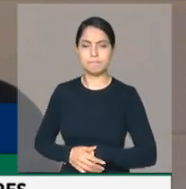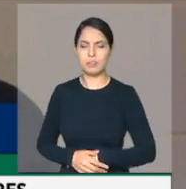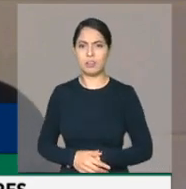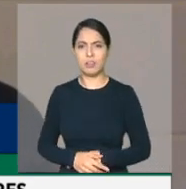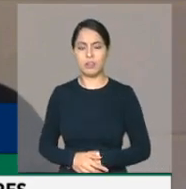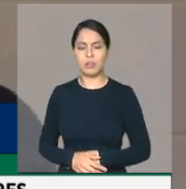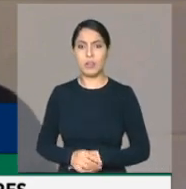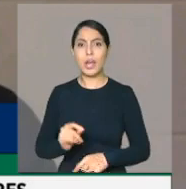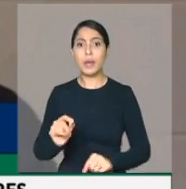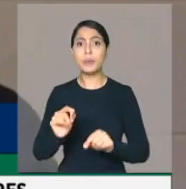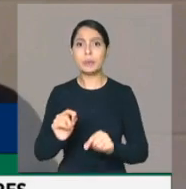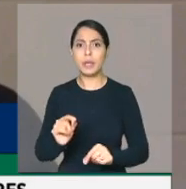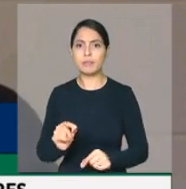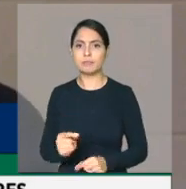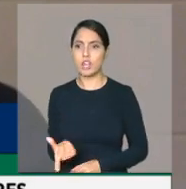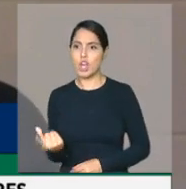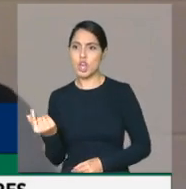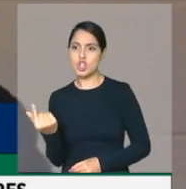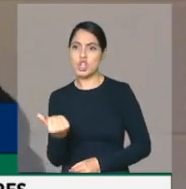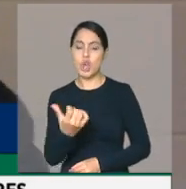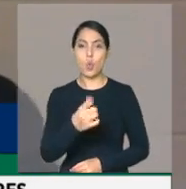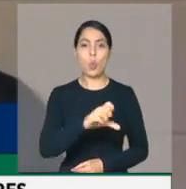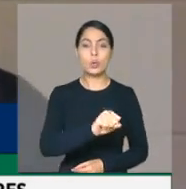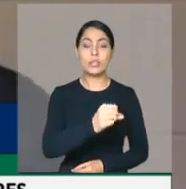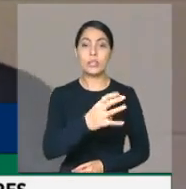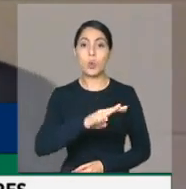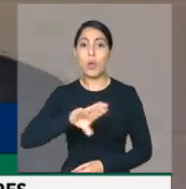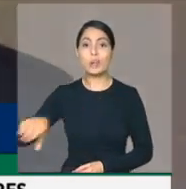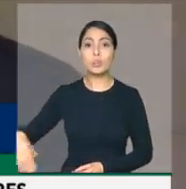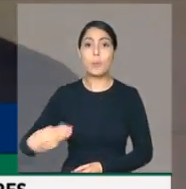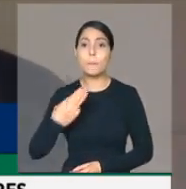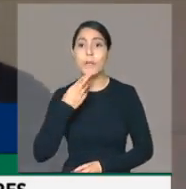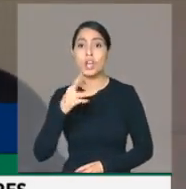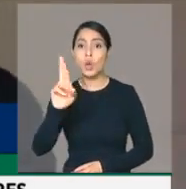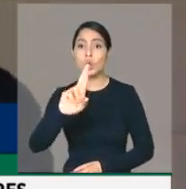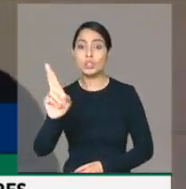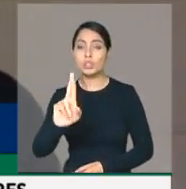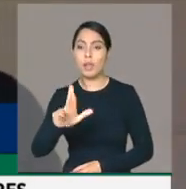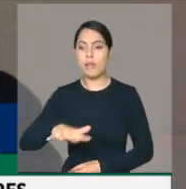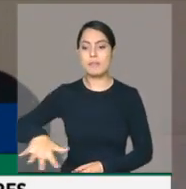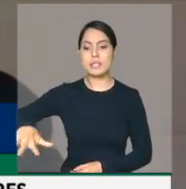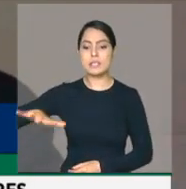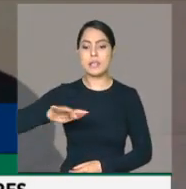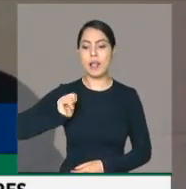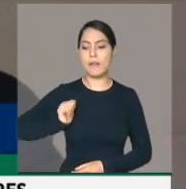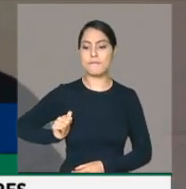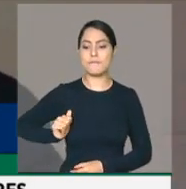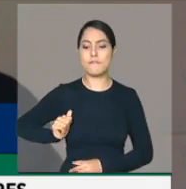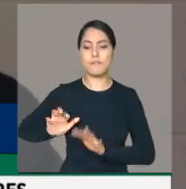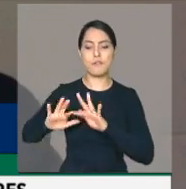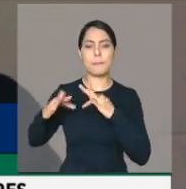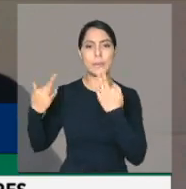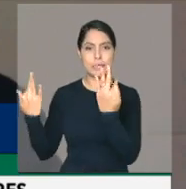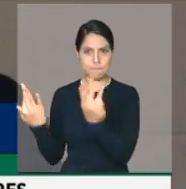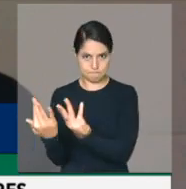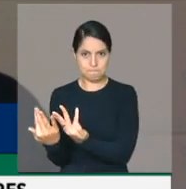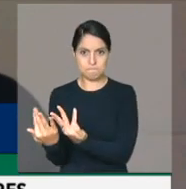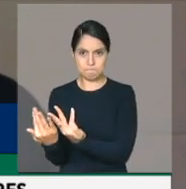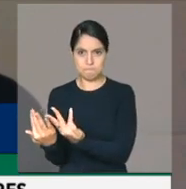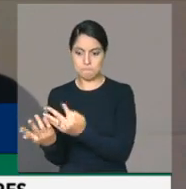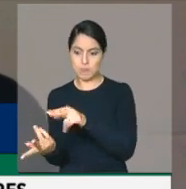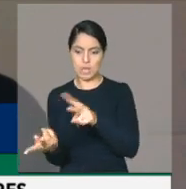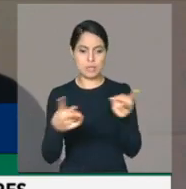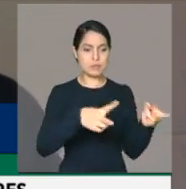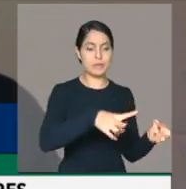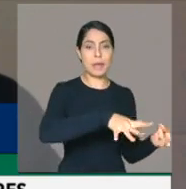O desvio de 84 milhões de reais do programa Bolsa Família para